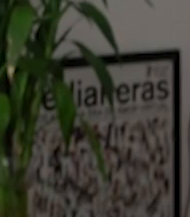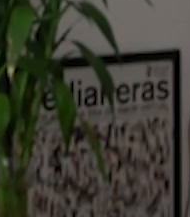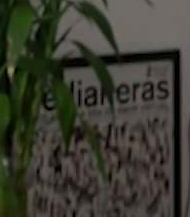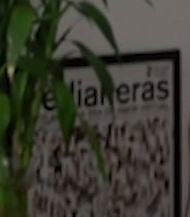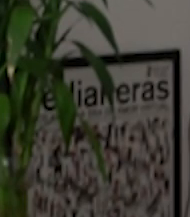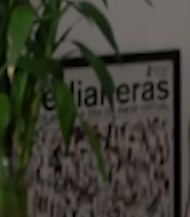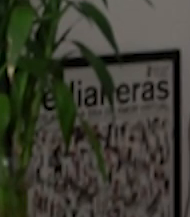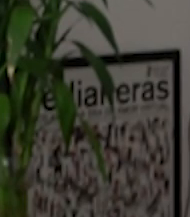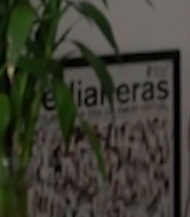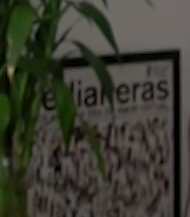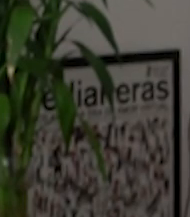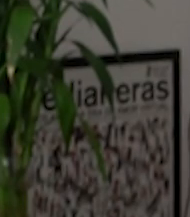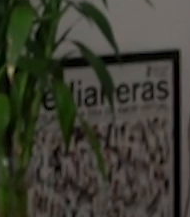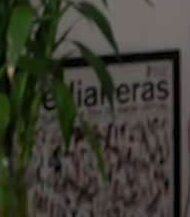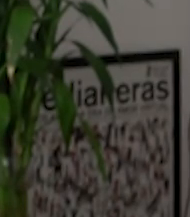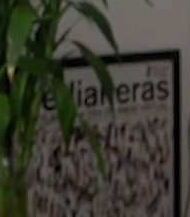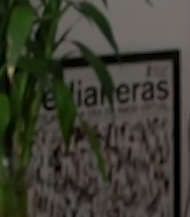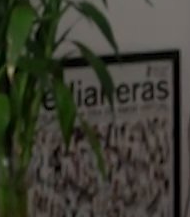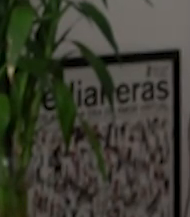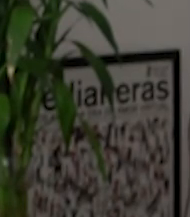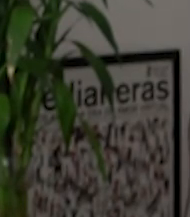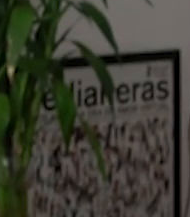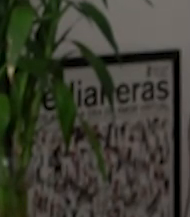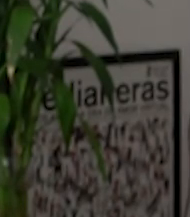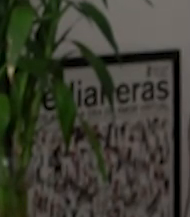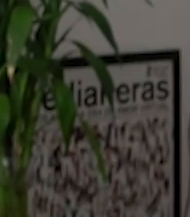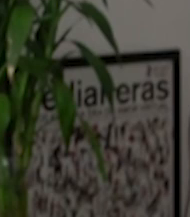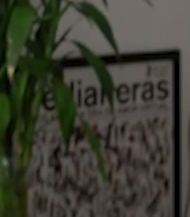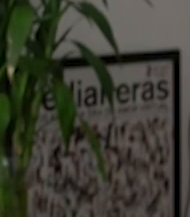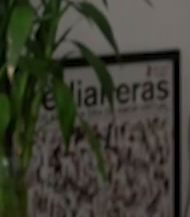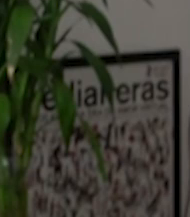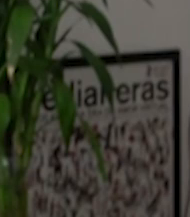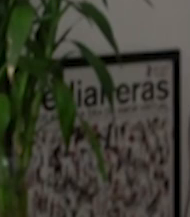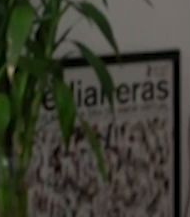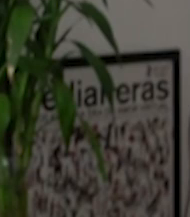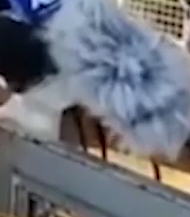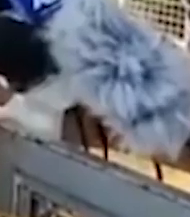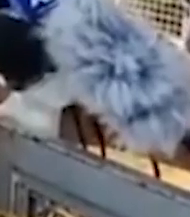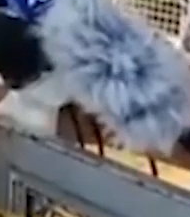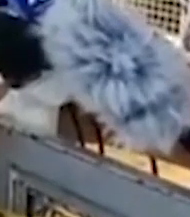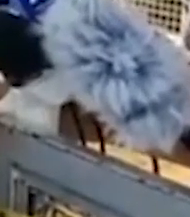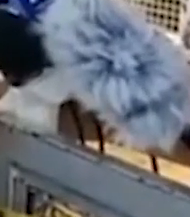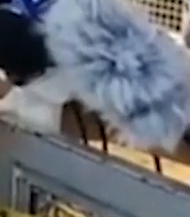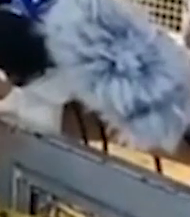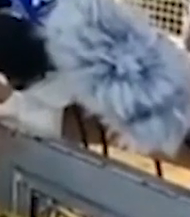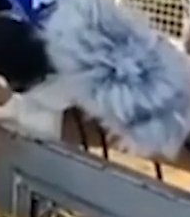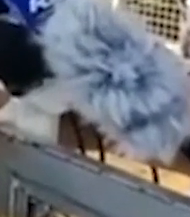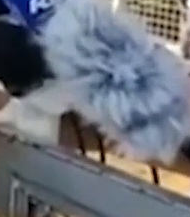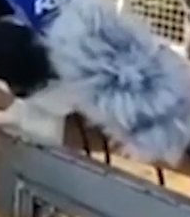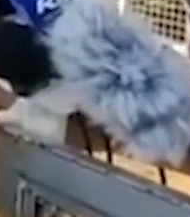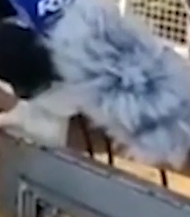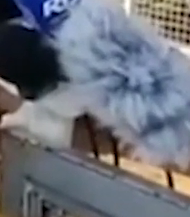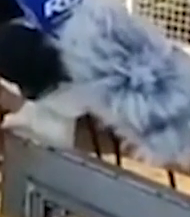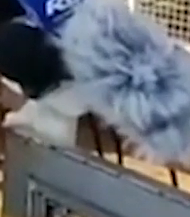nada por ele. Quando você vê, é um bufão que as pessoas começam a rir. E quando começam a rir, começam às vezes a votar. E quando vê, né, quando vê, chega